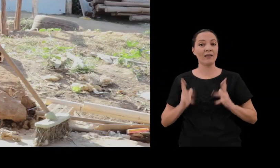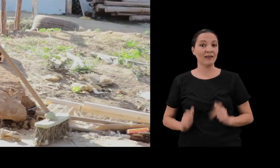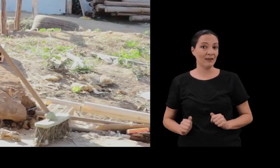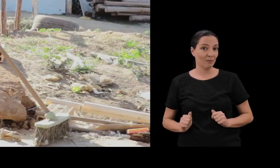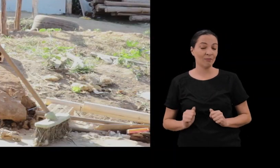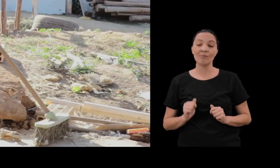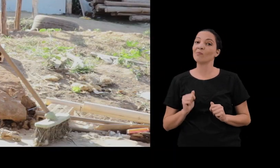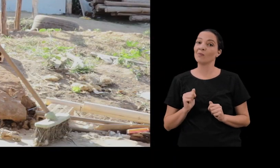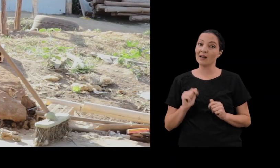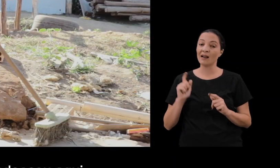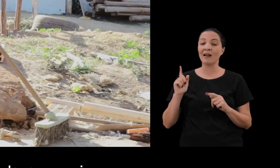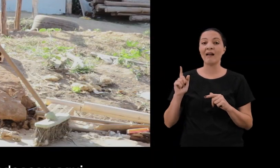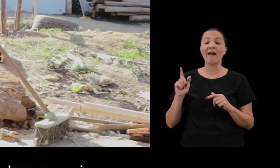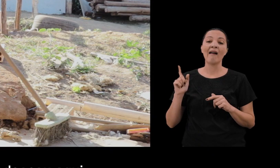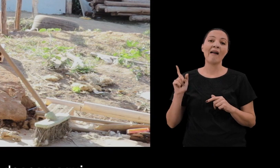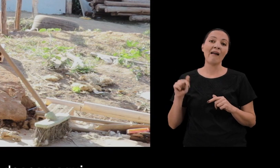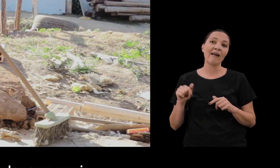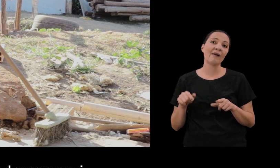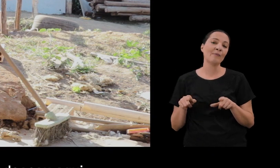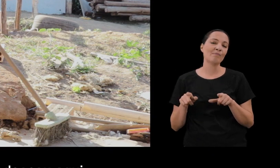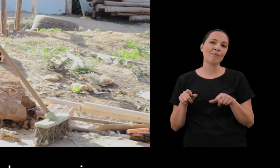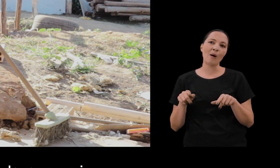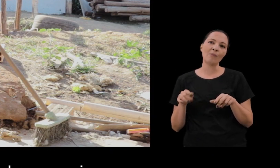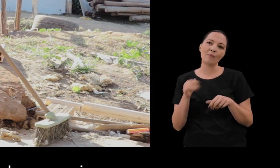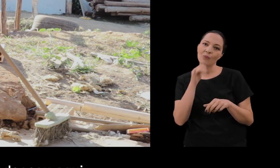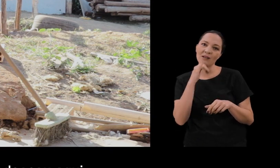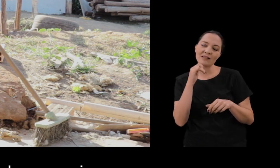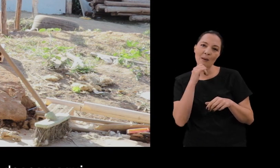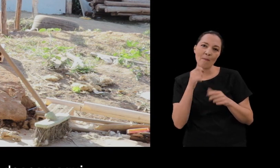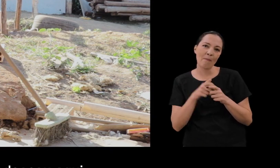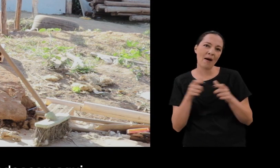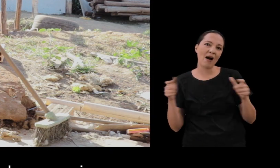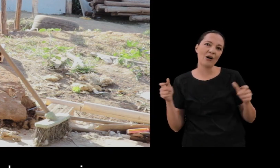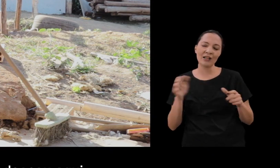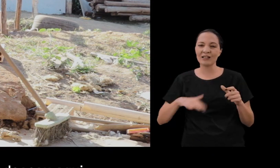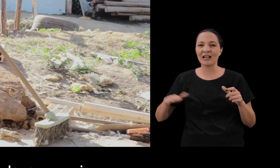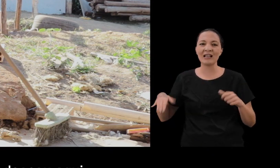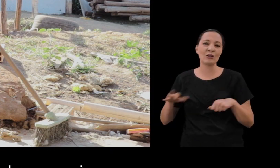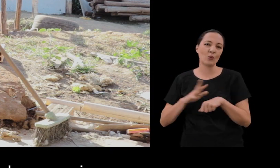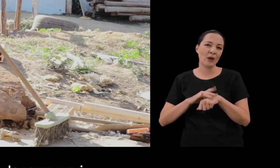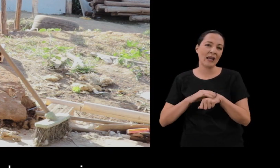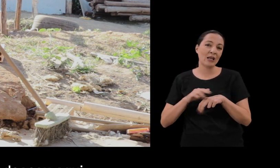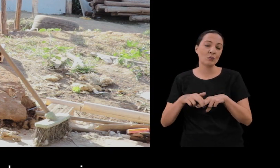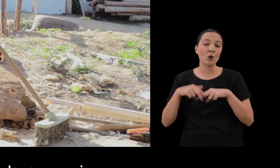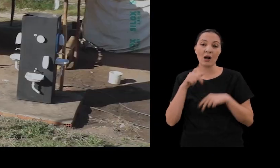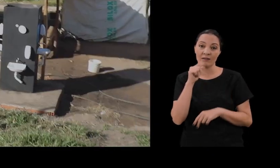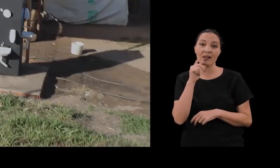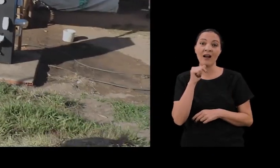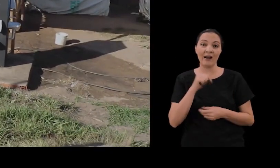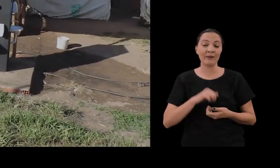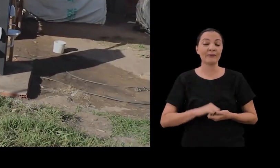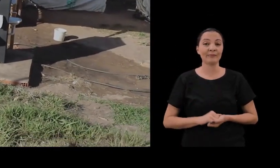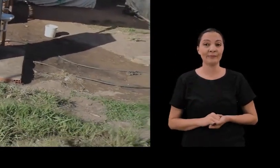poço anestesiano e a maioria das crianças já adoeceu aqui por causa da água, né?